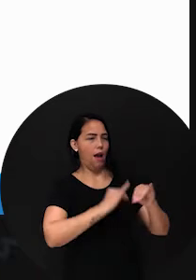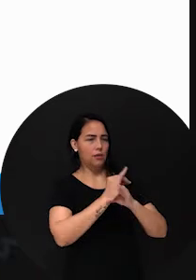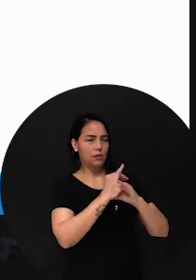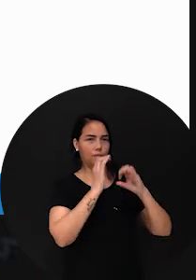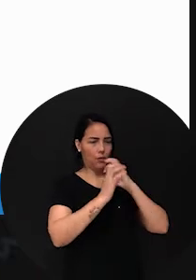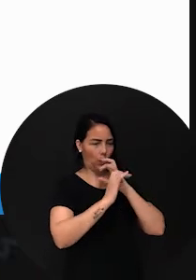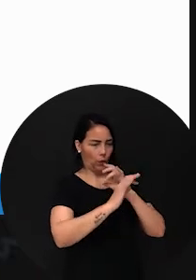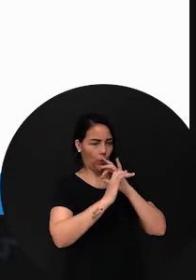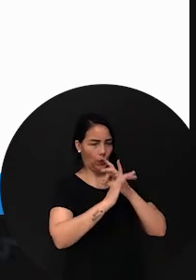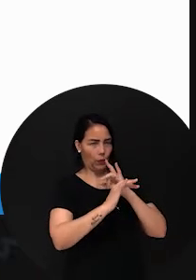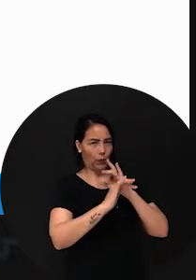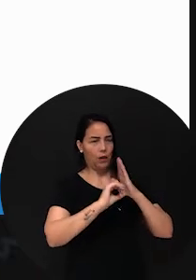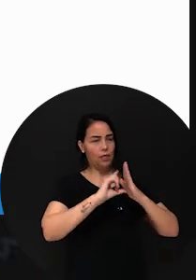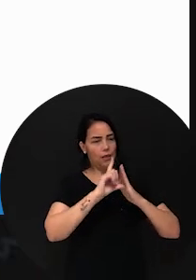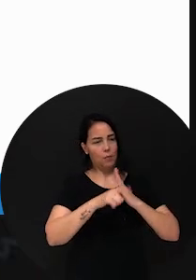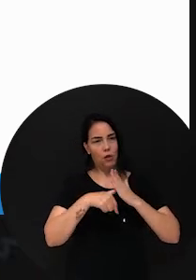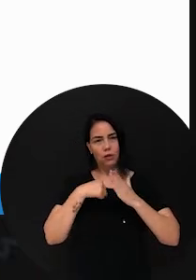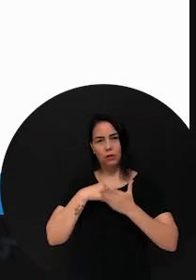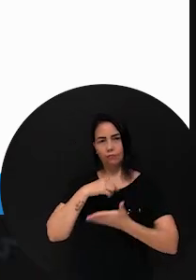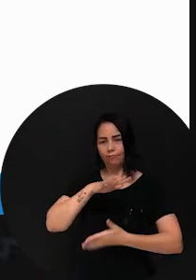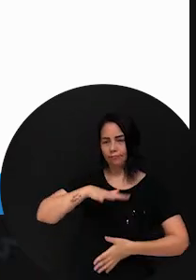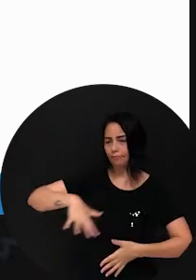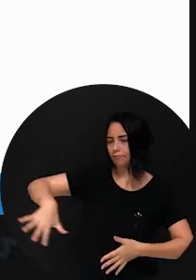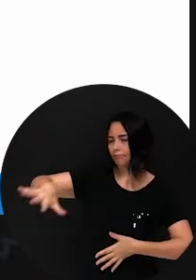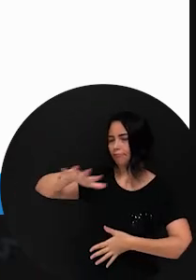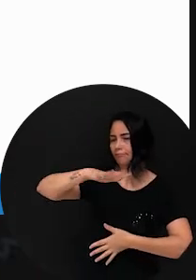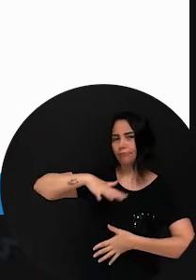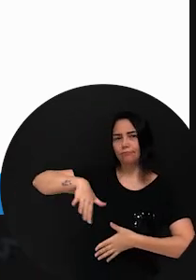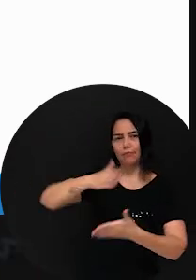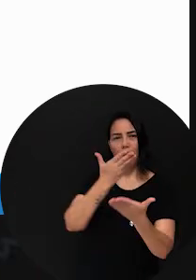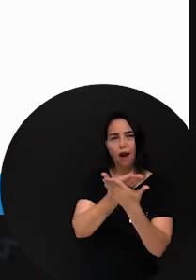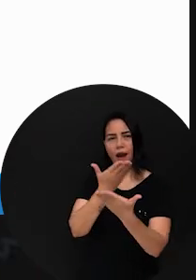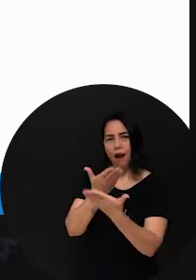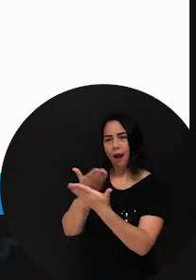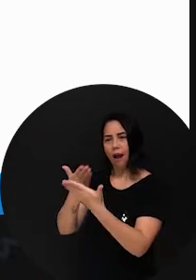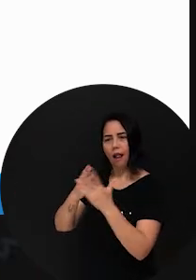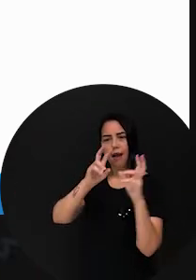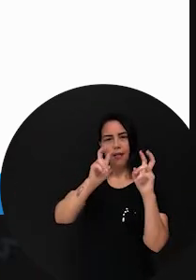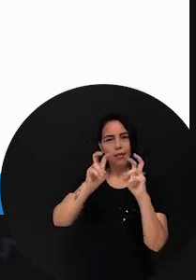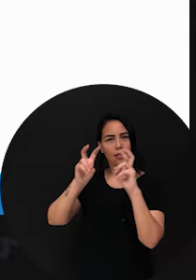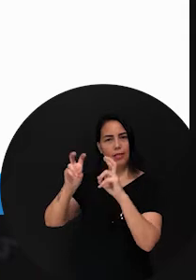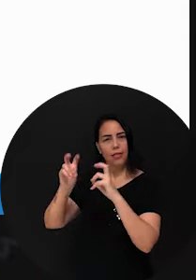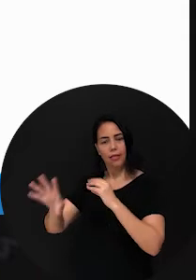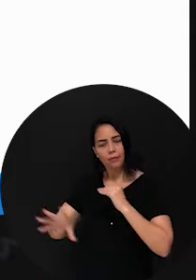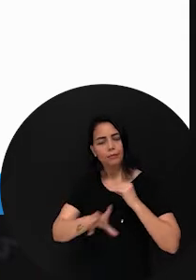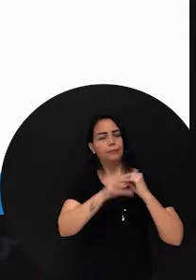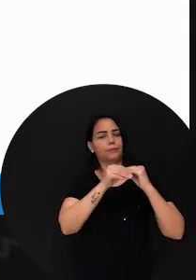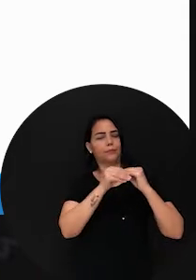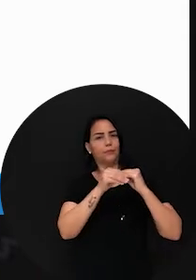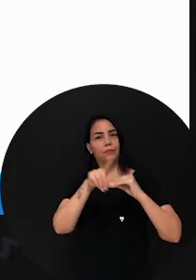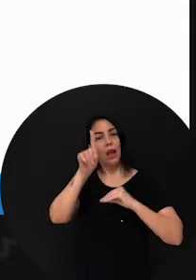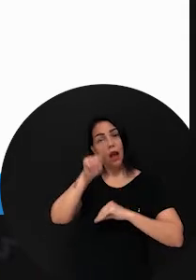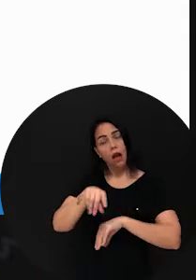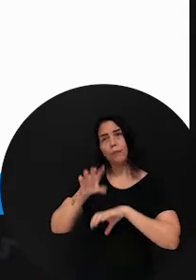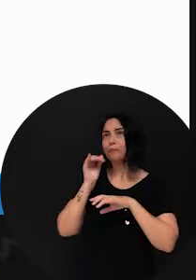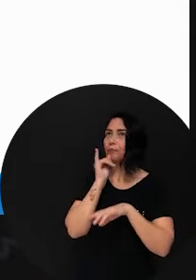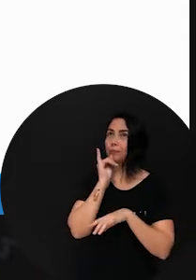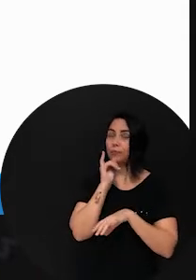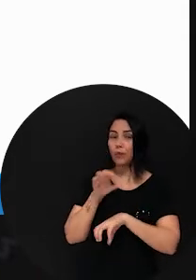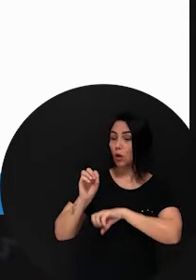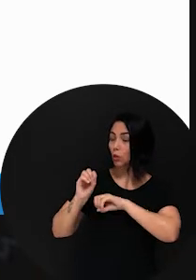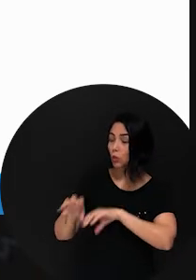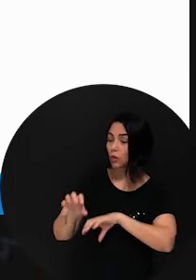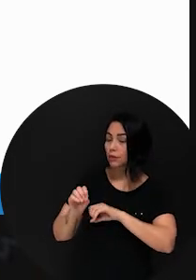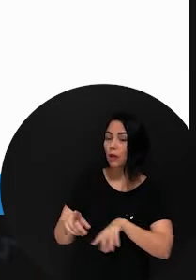vou ter ainda as demais aulas complementares, que são educação musical, que é basicamente